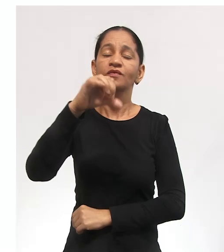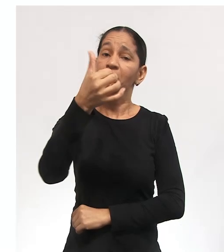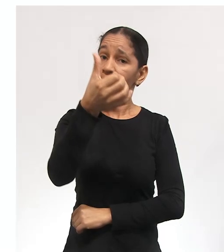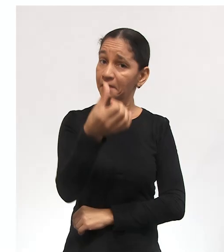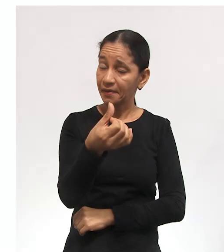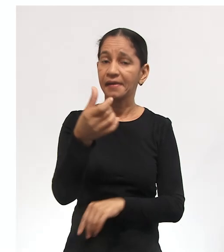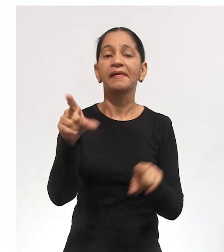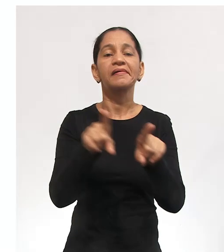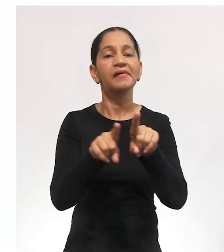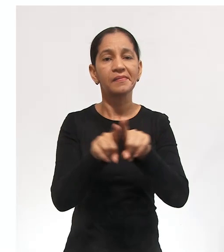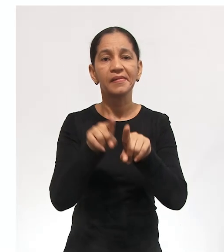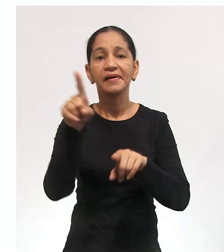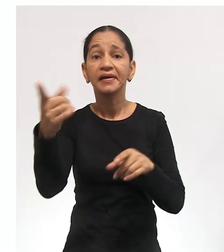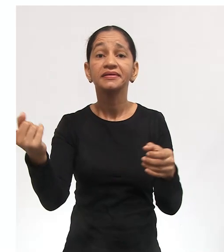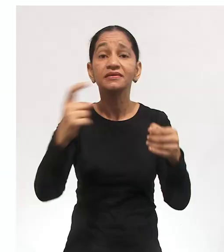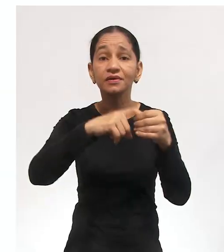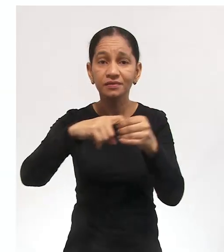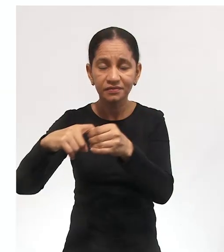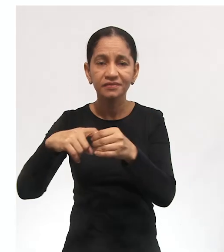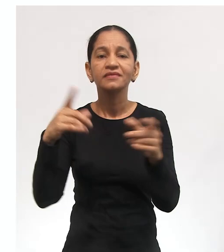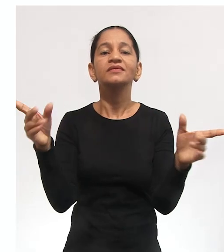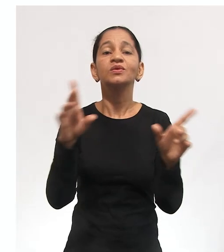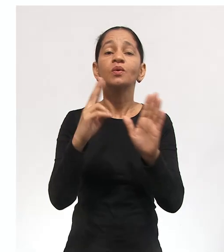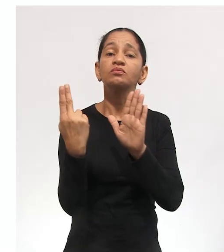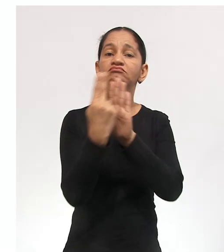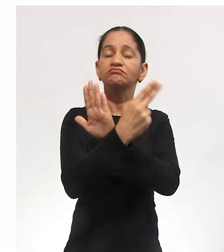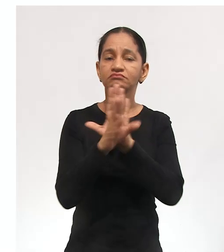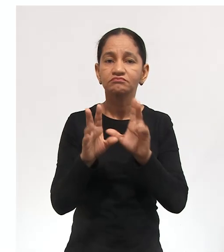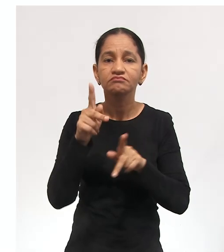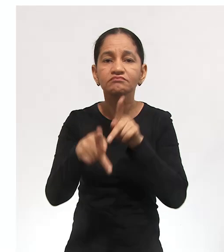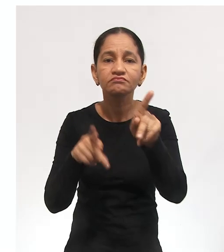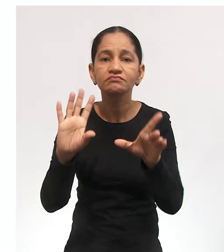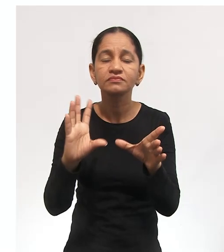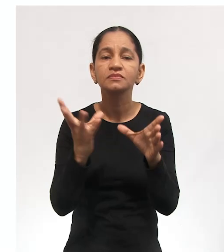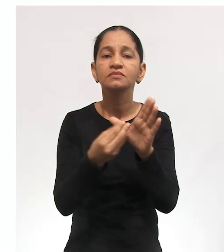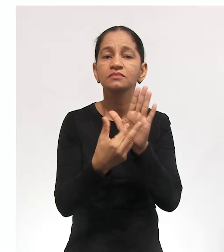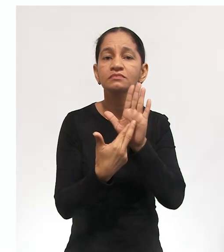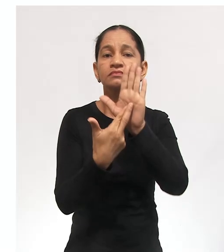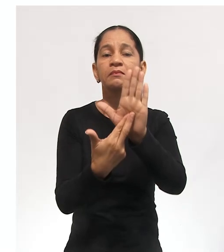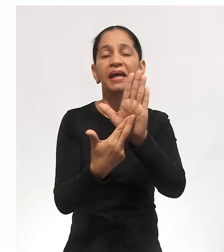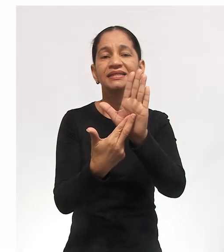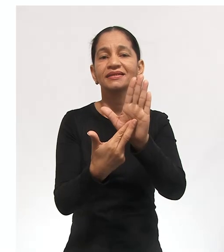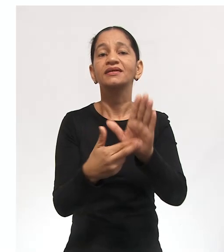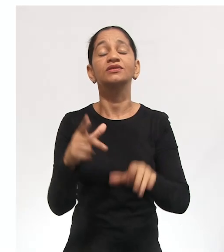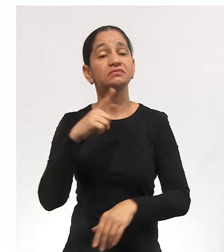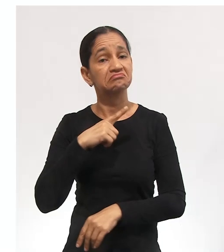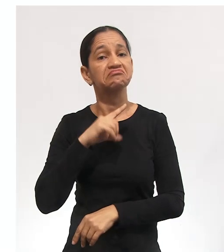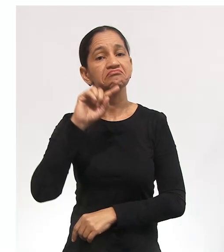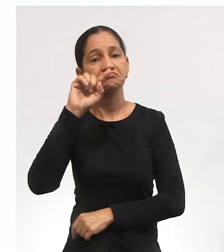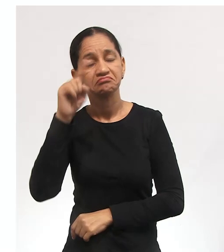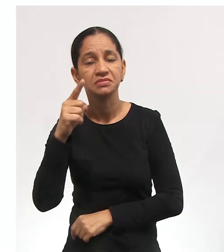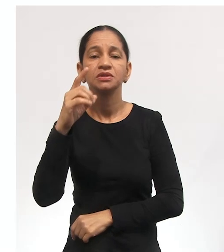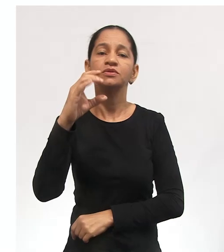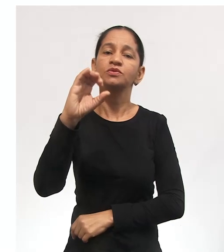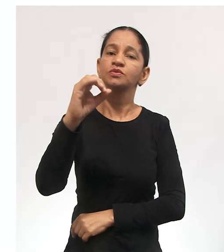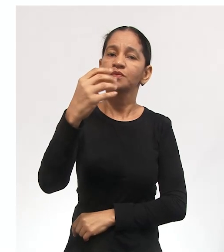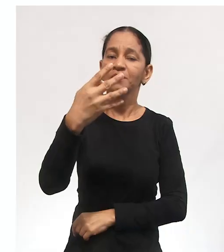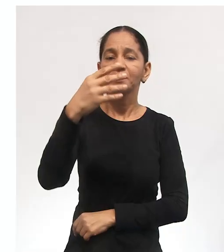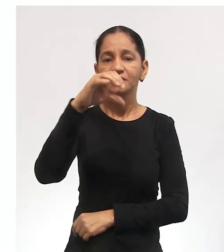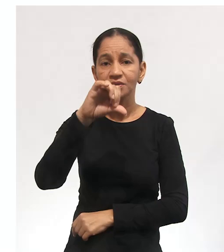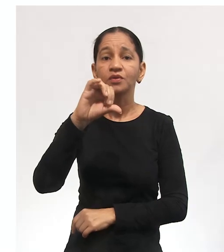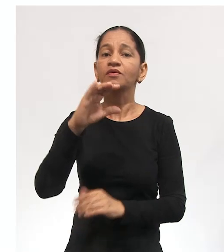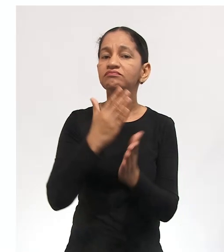os sócios da sociedade em nome coletivo, artigo 1039 a 1041.